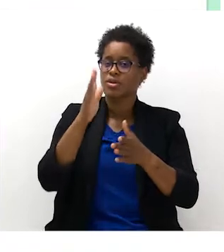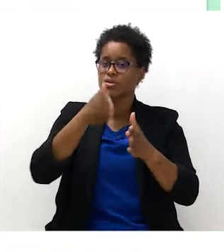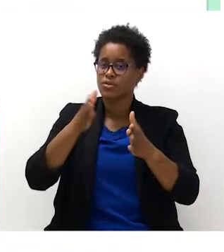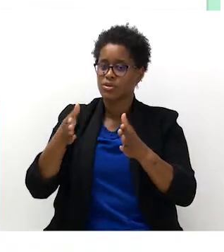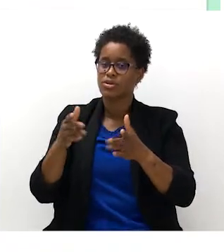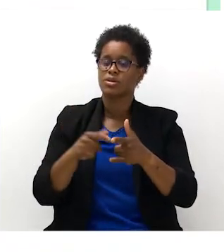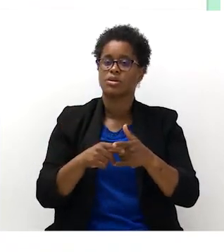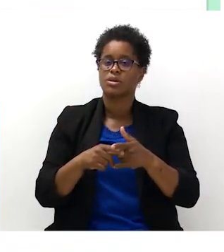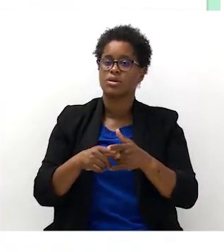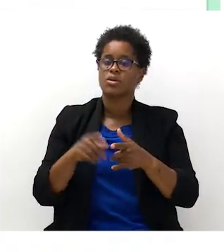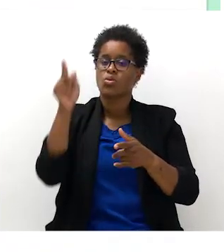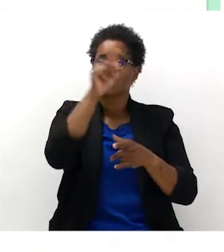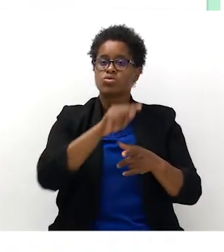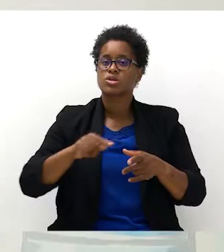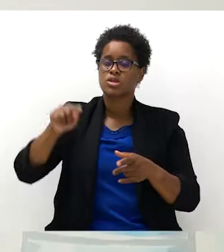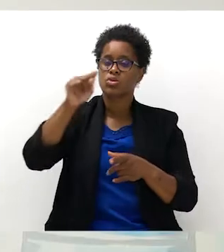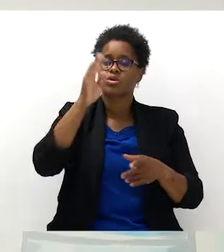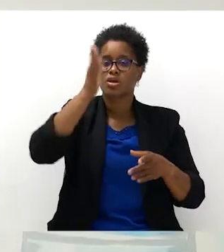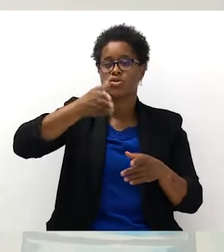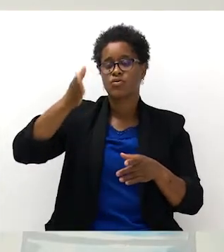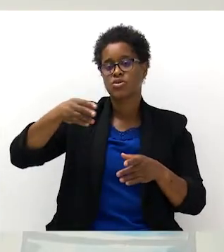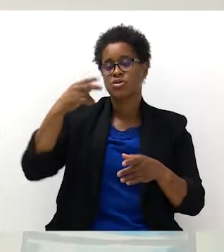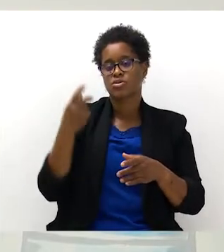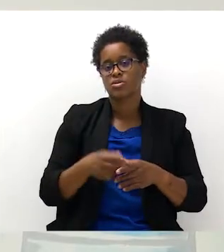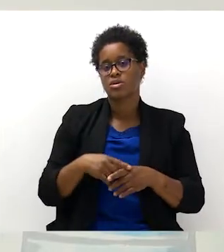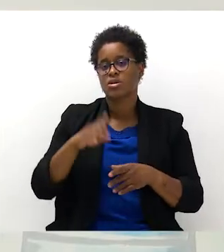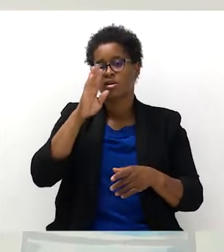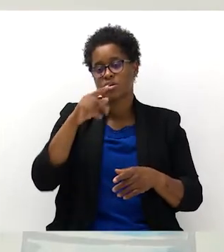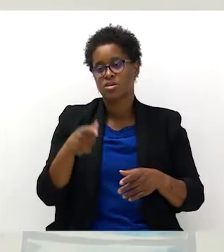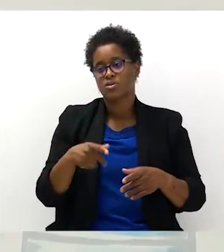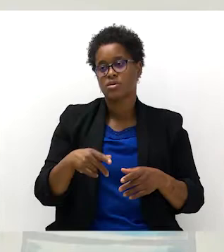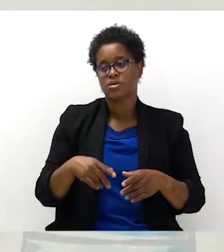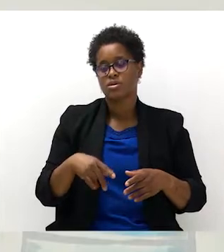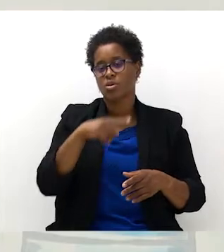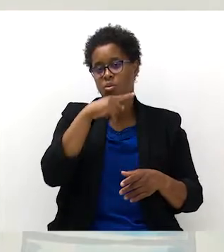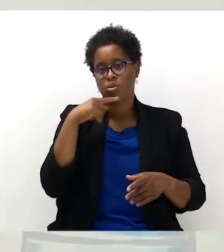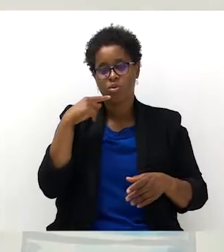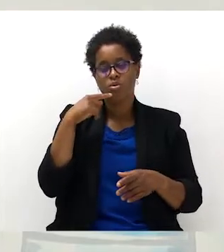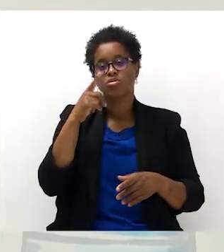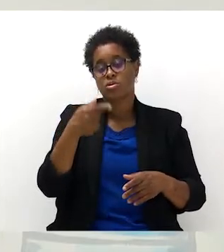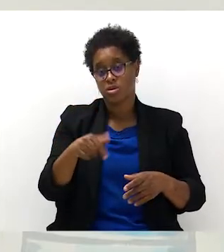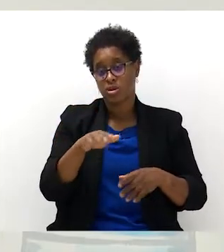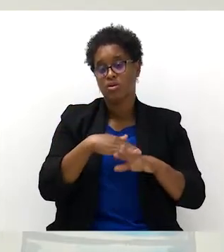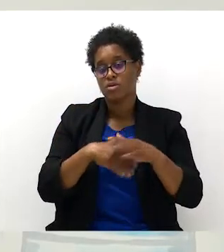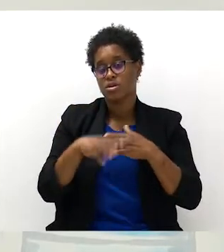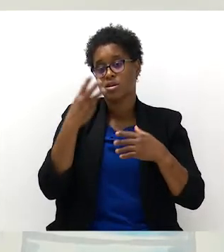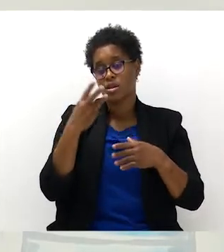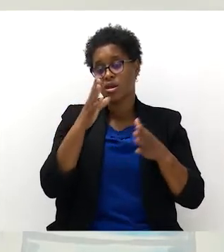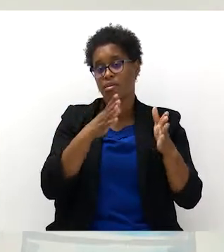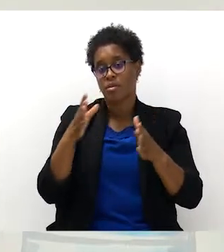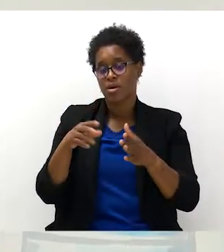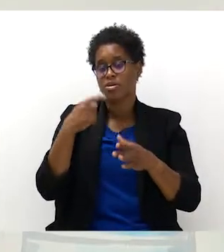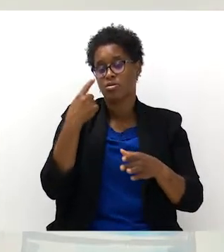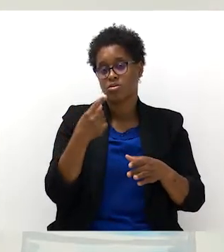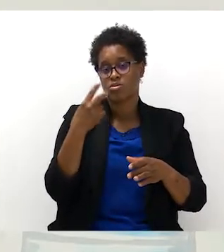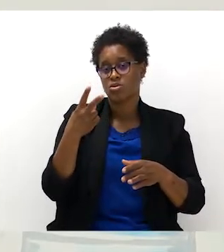dividida o círculo? Se fosse um bolo, a Marta podia ter dividido o bolo em 3 partes. Então, temos